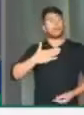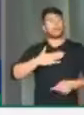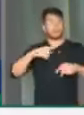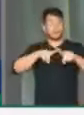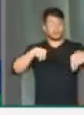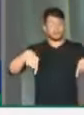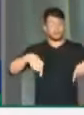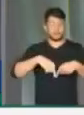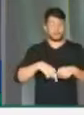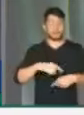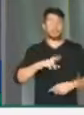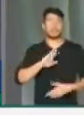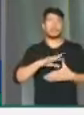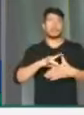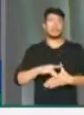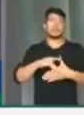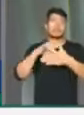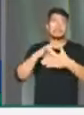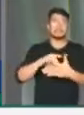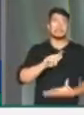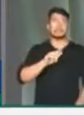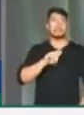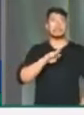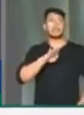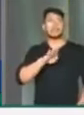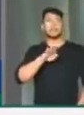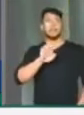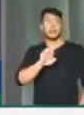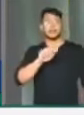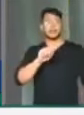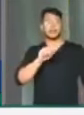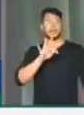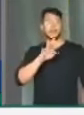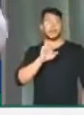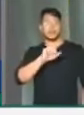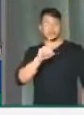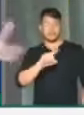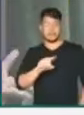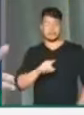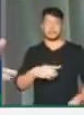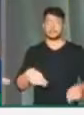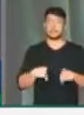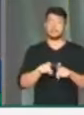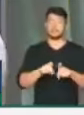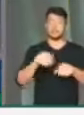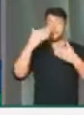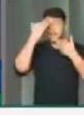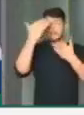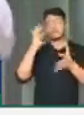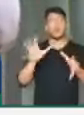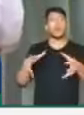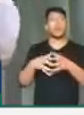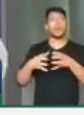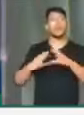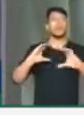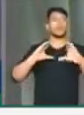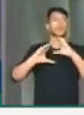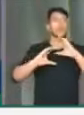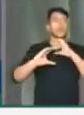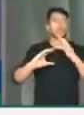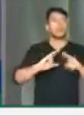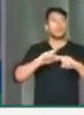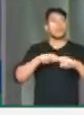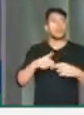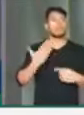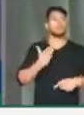de Beatriz Figueiredo, e agradecer também a nossa equipe de comunicação, que de tudo fez para dar sentido estratégico a